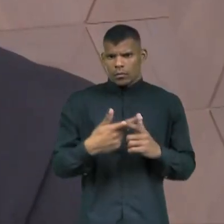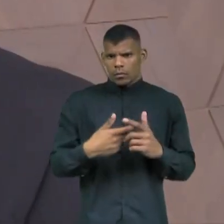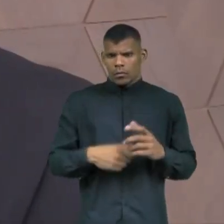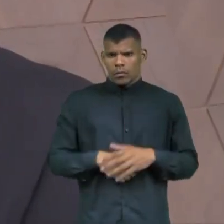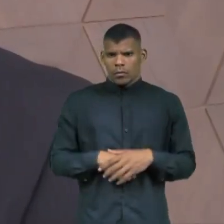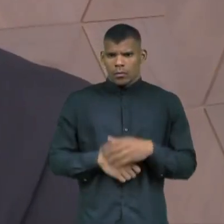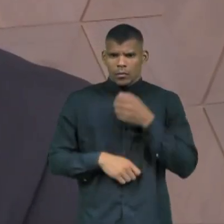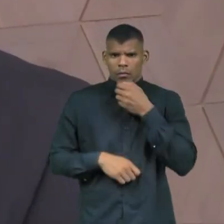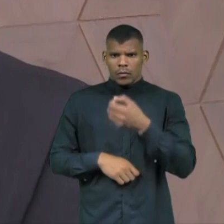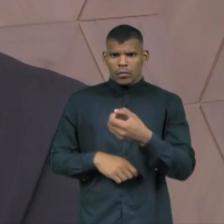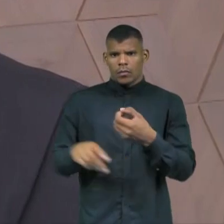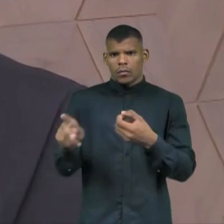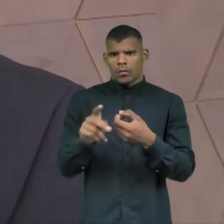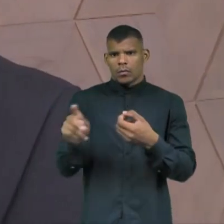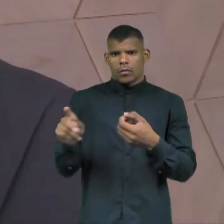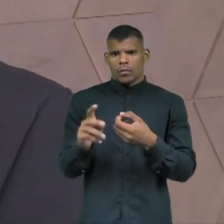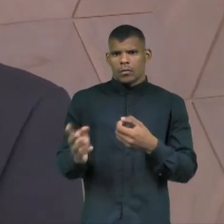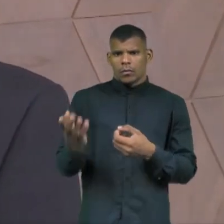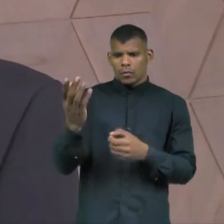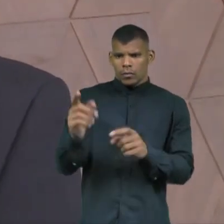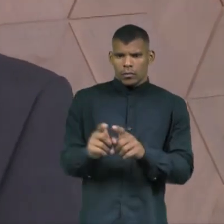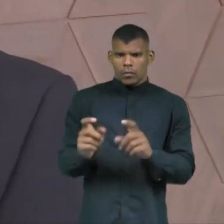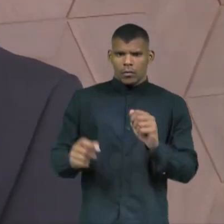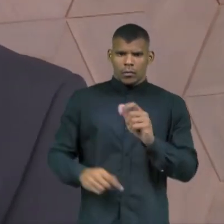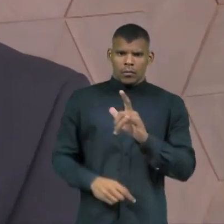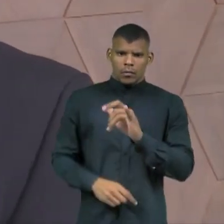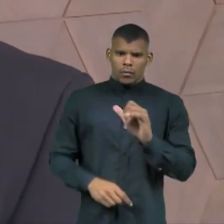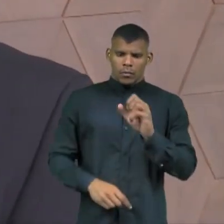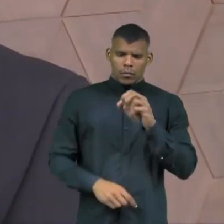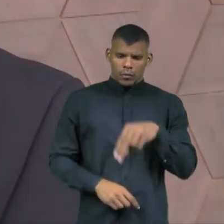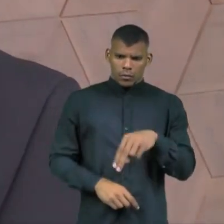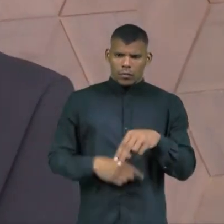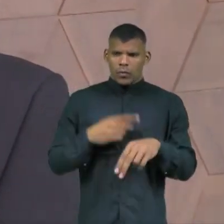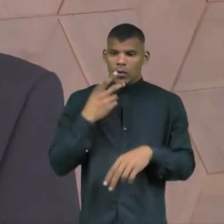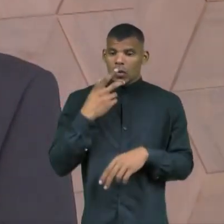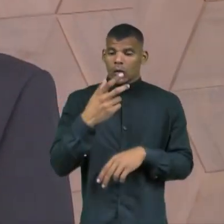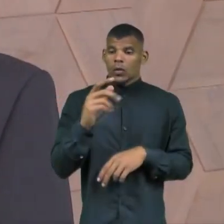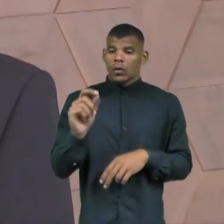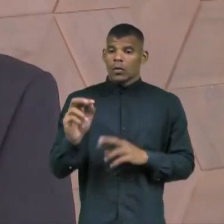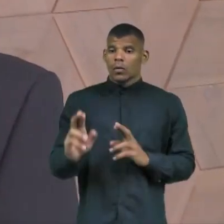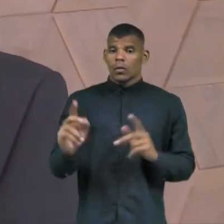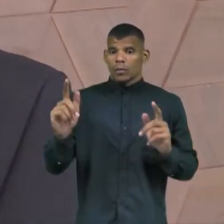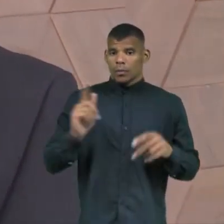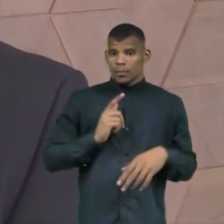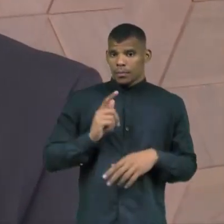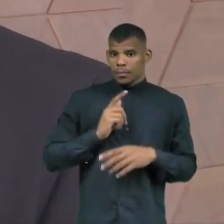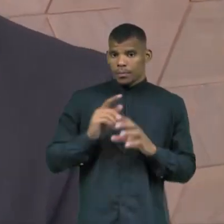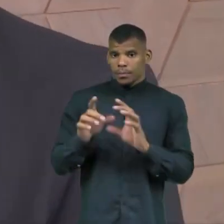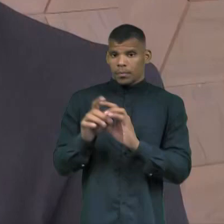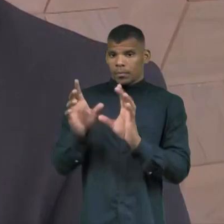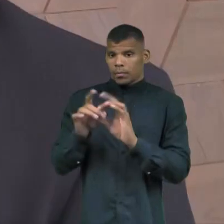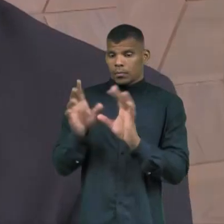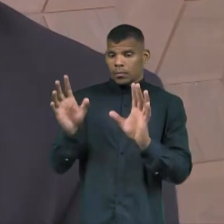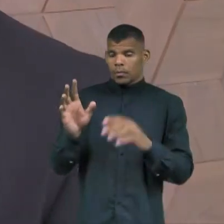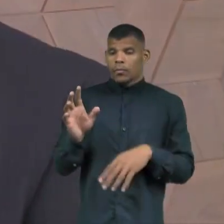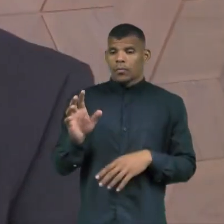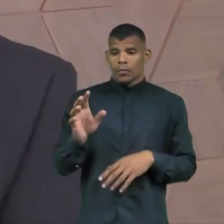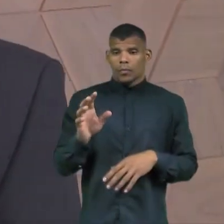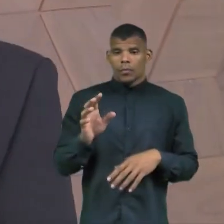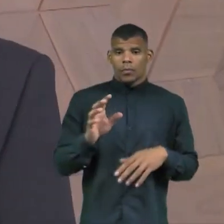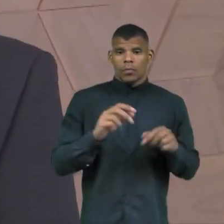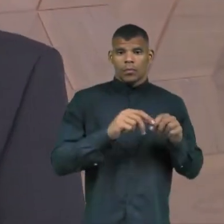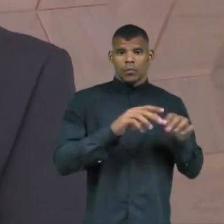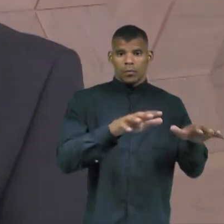e professor universitário Alisson Marx informa que existe uma diferença entre liberdade de expressão e propagação